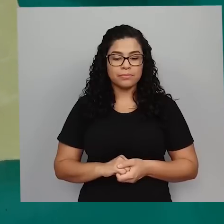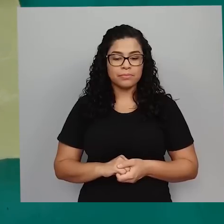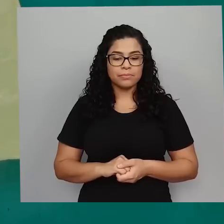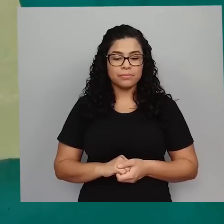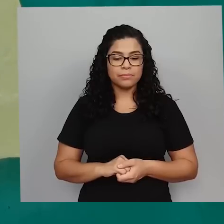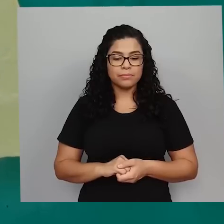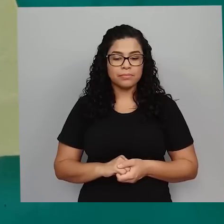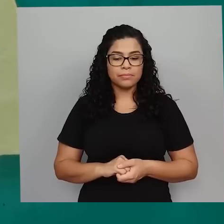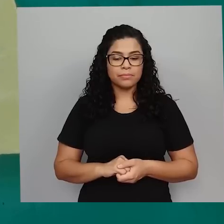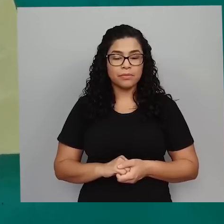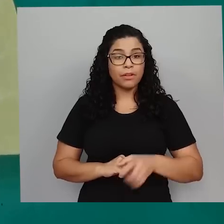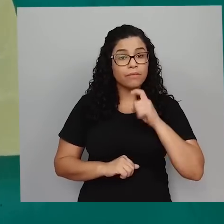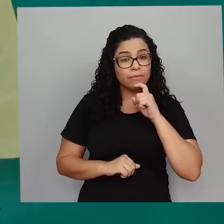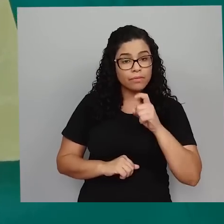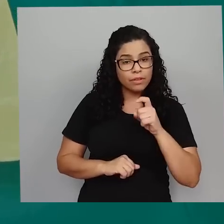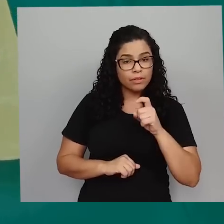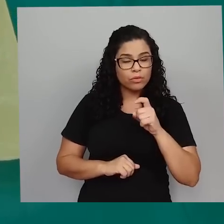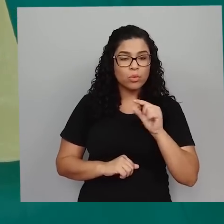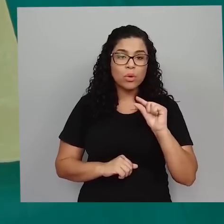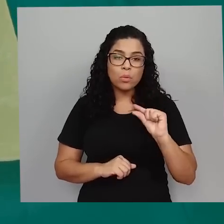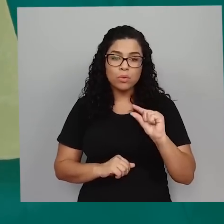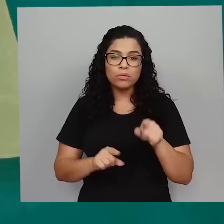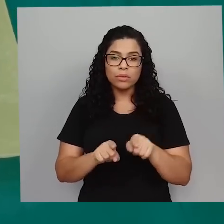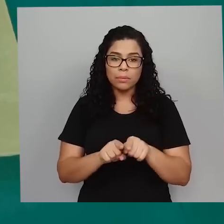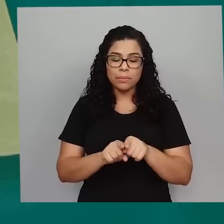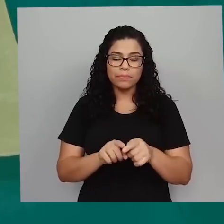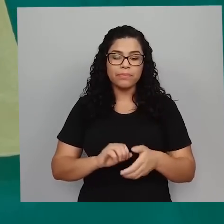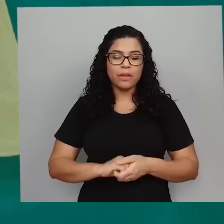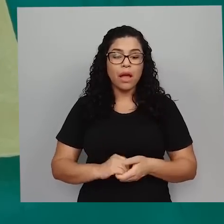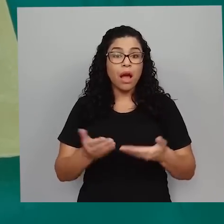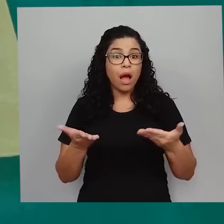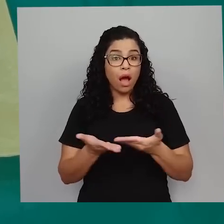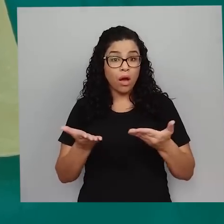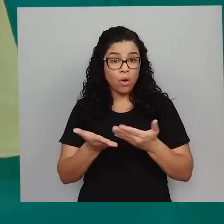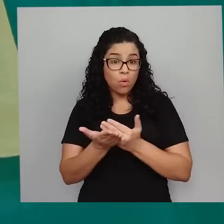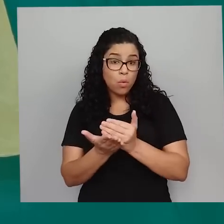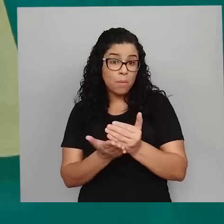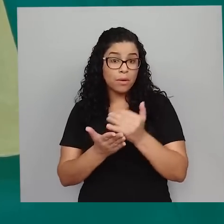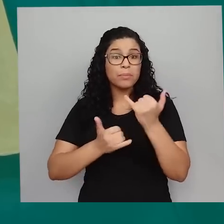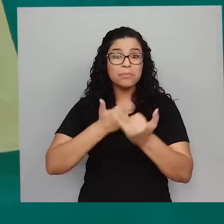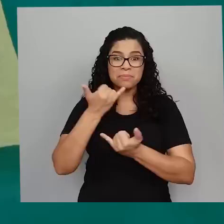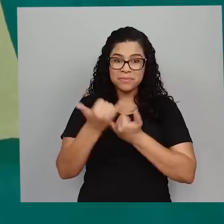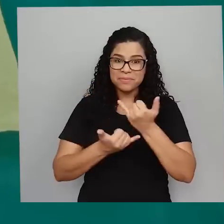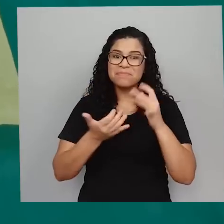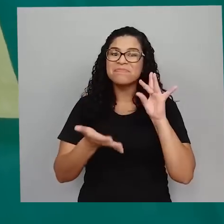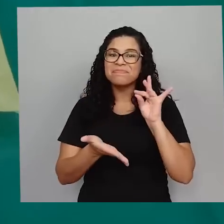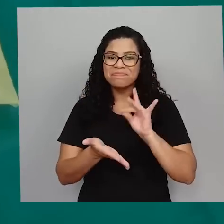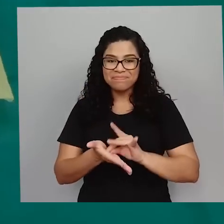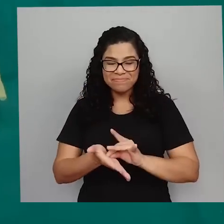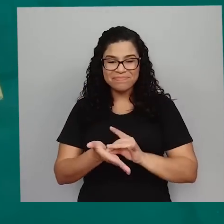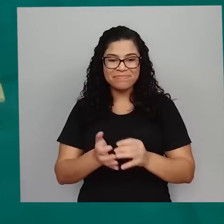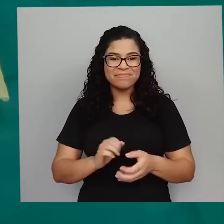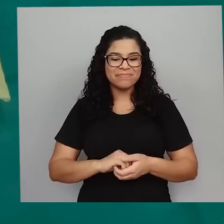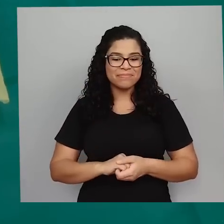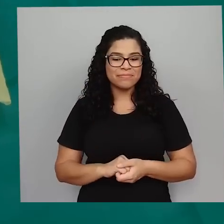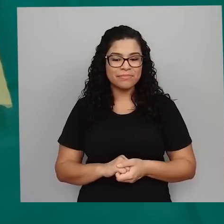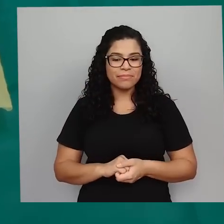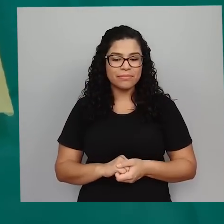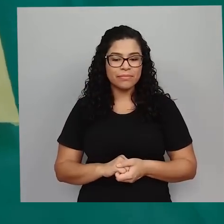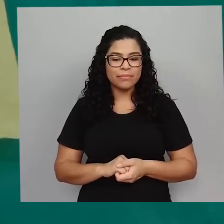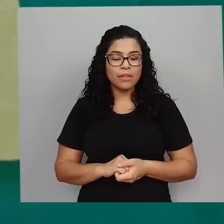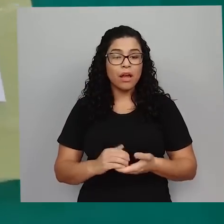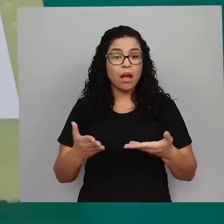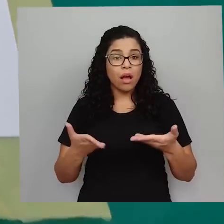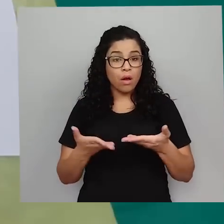E um pouquinho da verde também. Ó, agora que começa a nossa brincadeira, tá? Agora nós